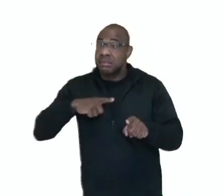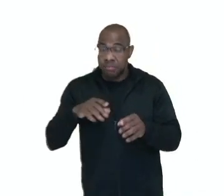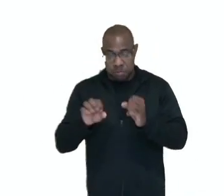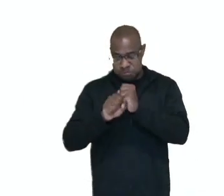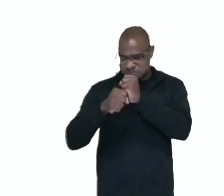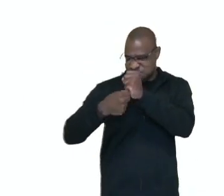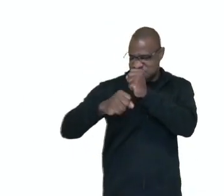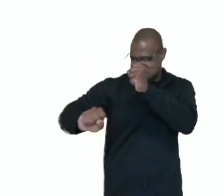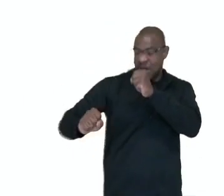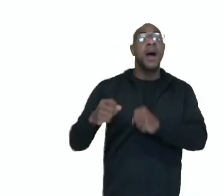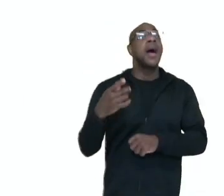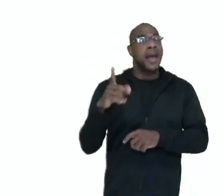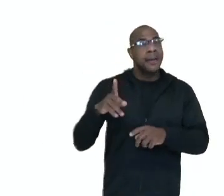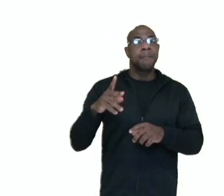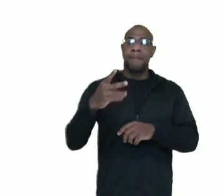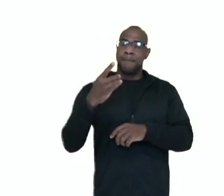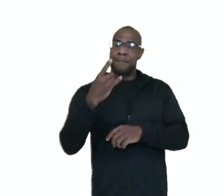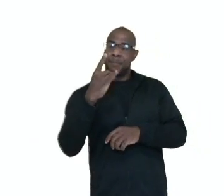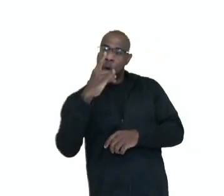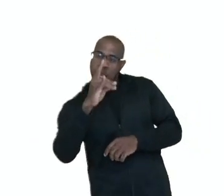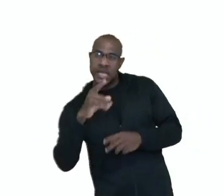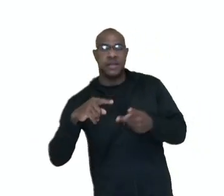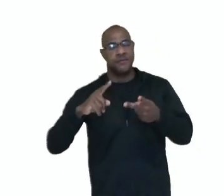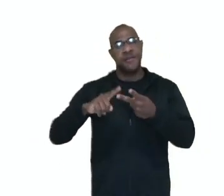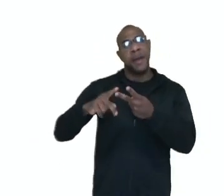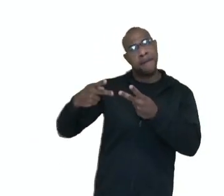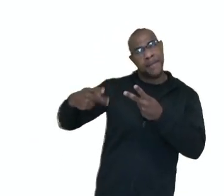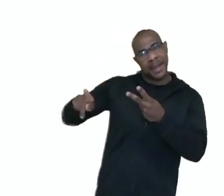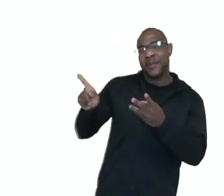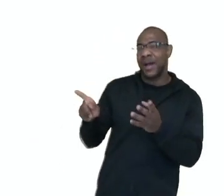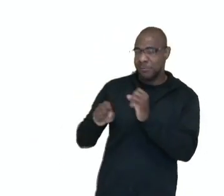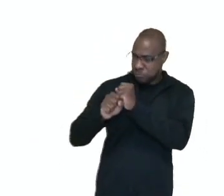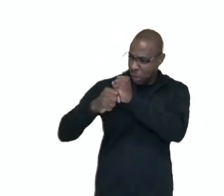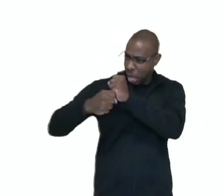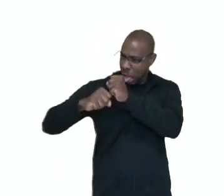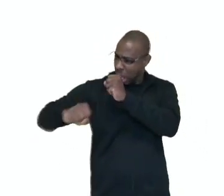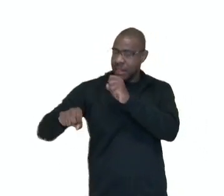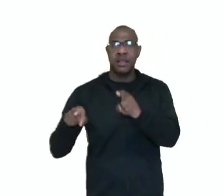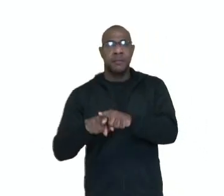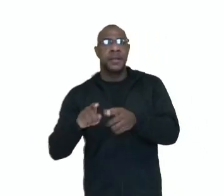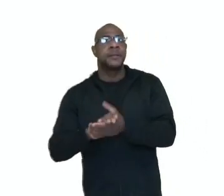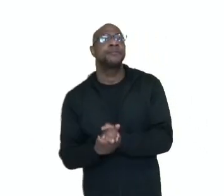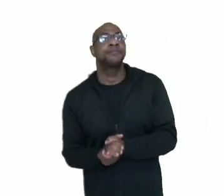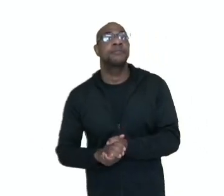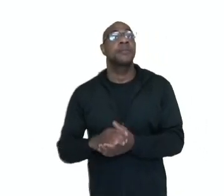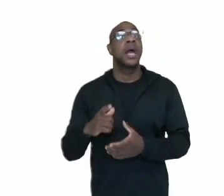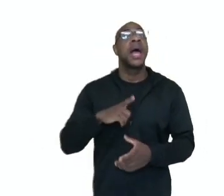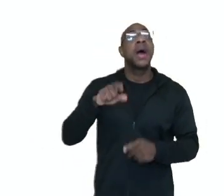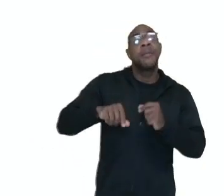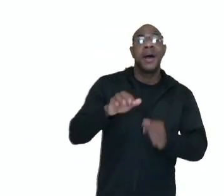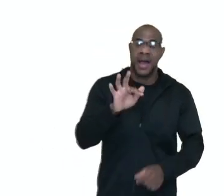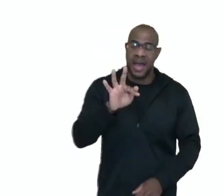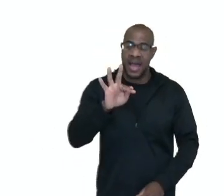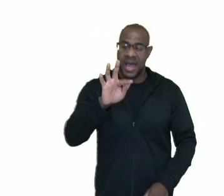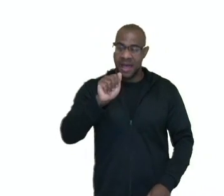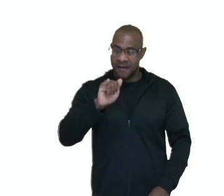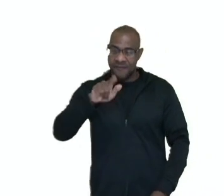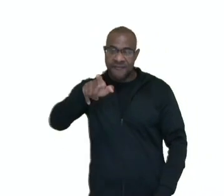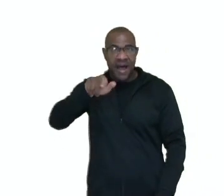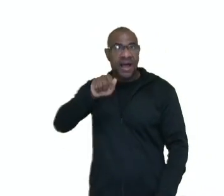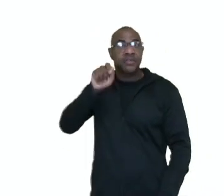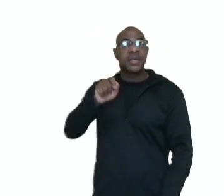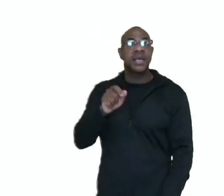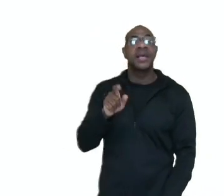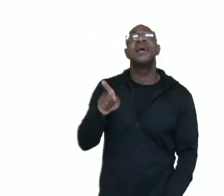e também pela Bolívia. E ele se refere a uma faixa de transição. Lembrando que as faixas de transição,